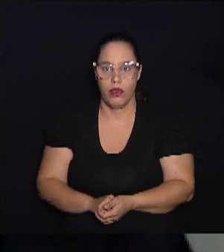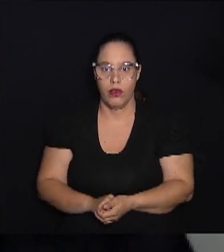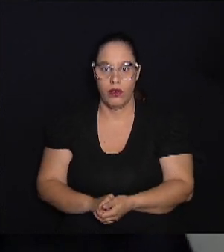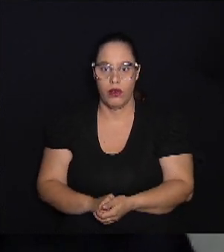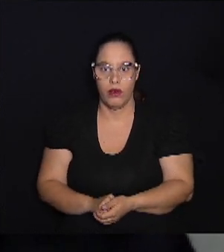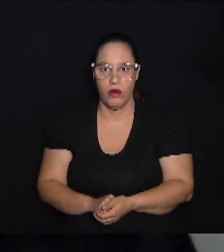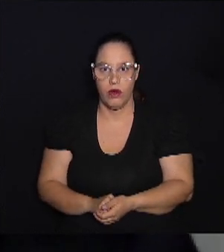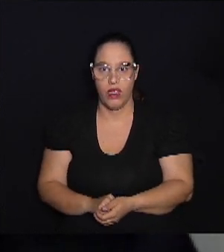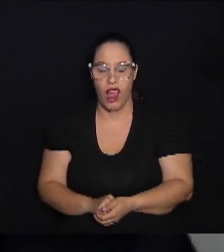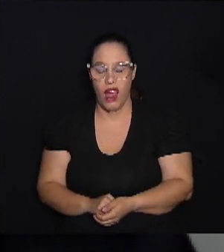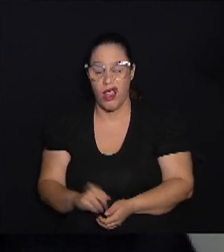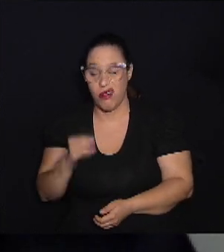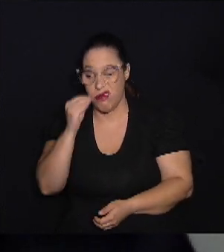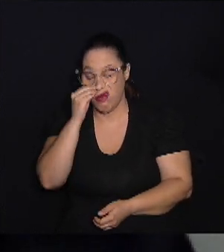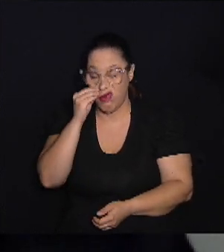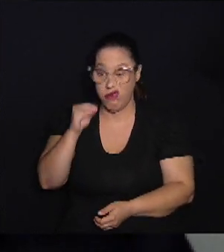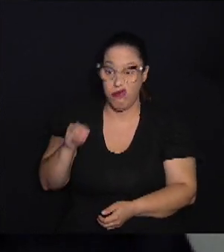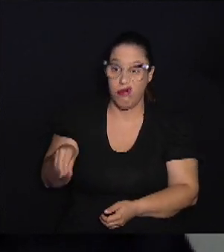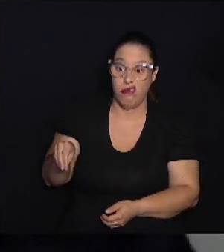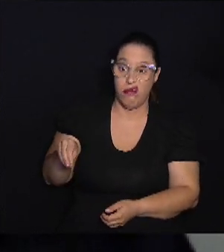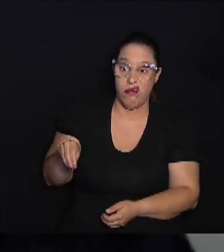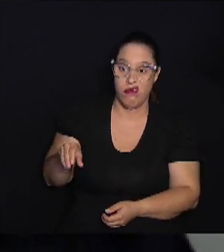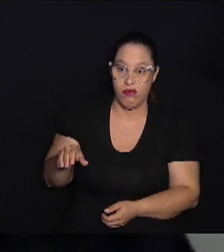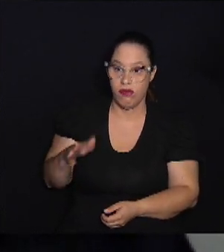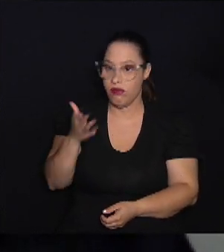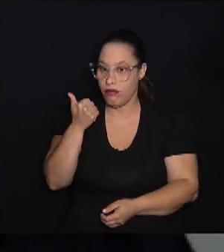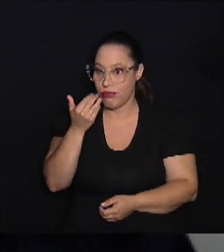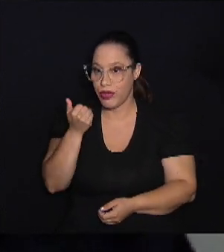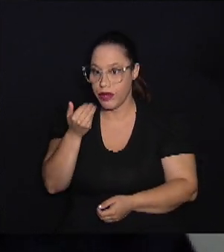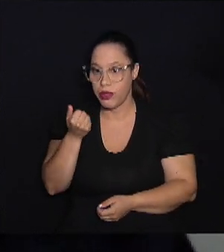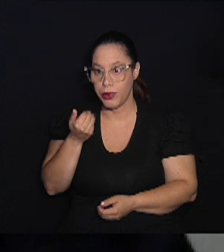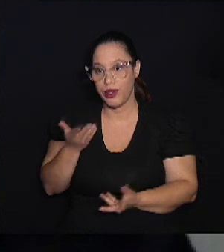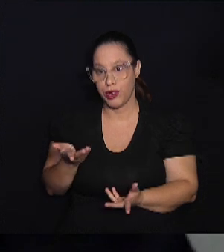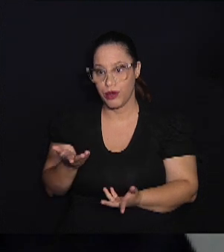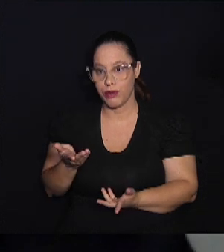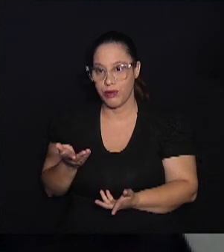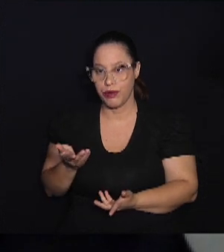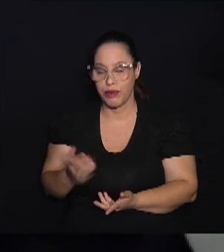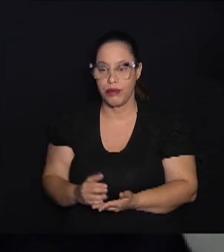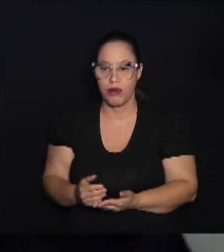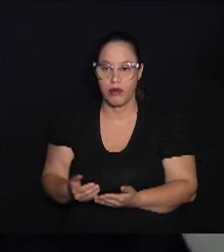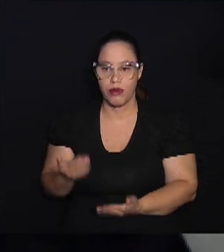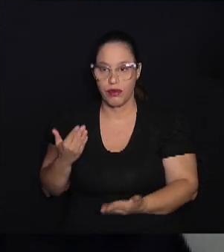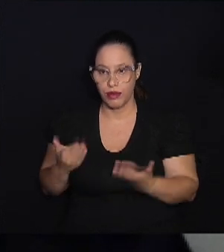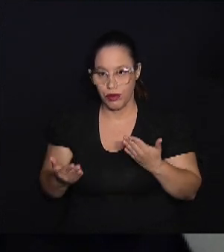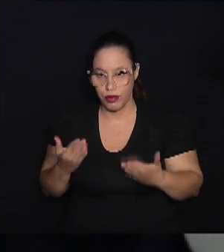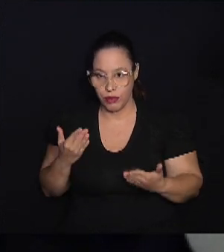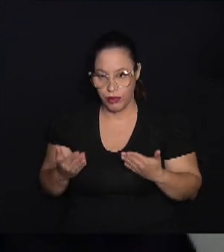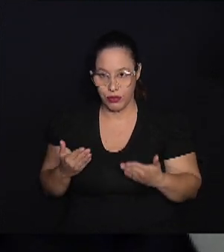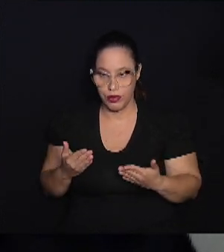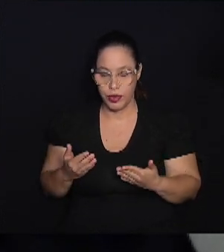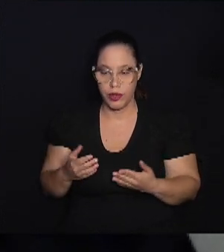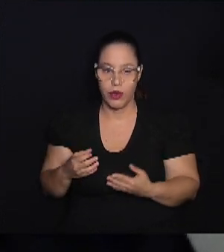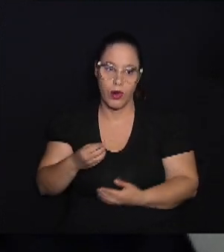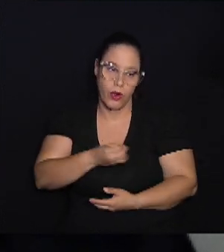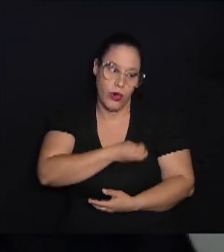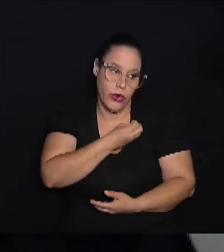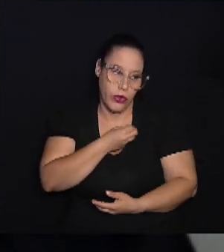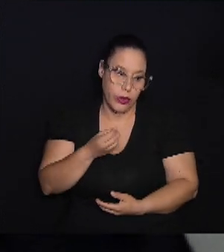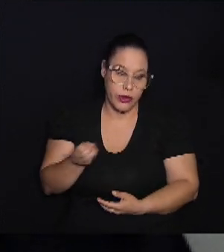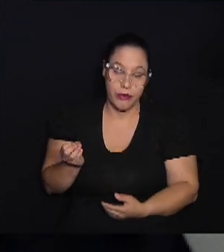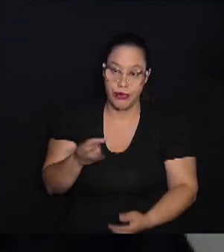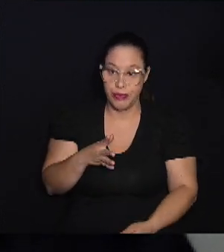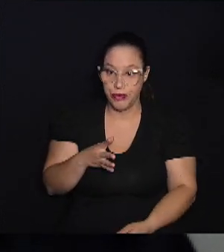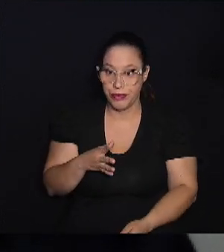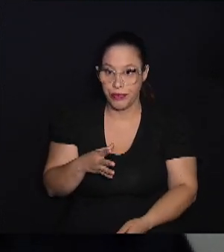pouco negligenciados pelo padrão de alimentação, da atualidade com o estilo de vida moderno.